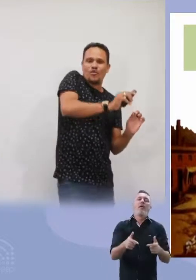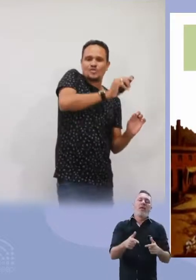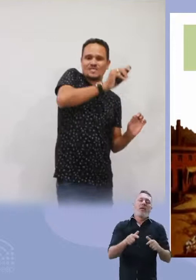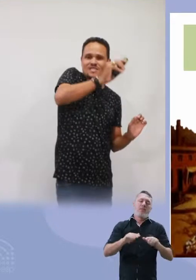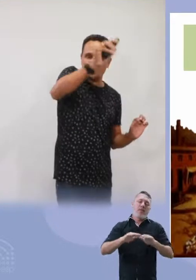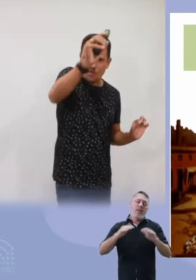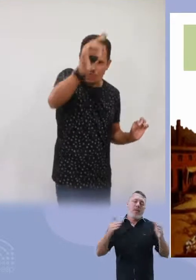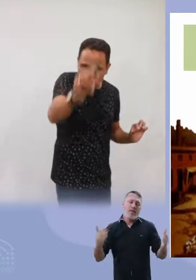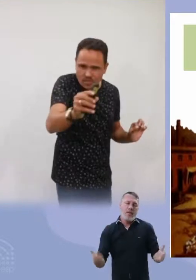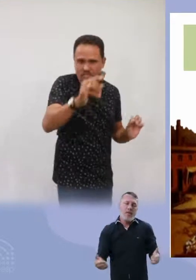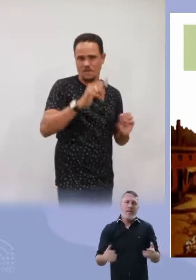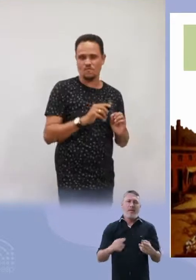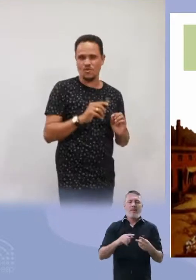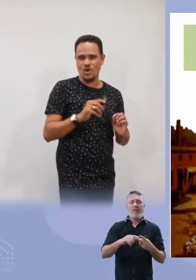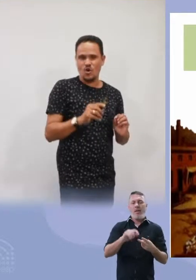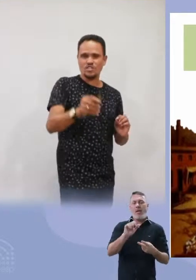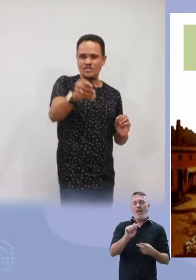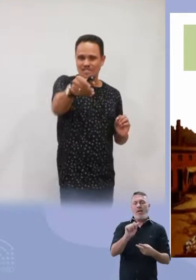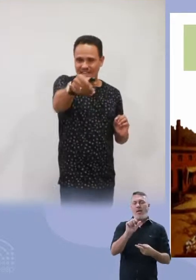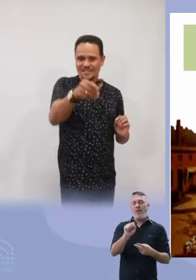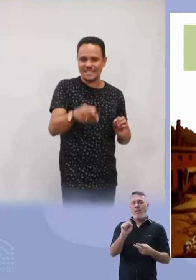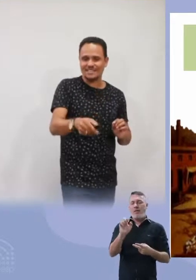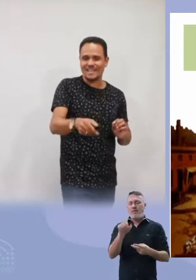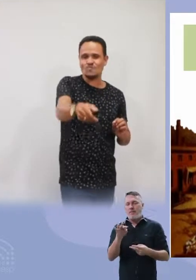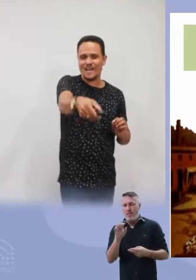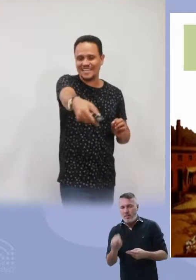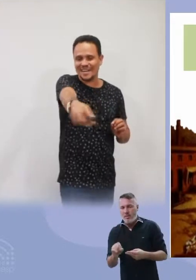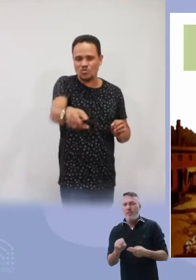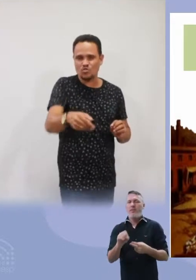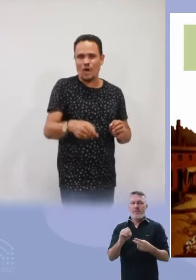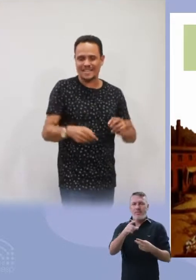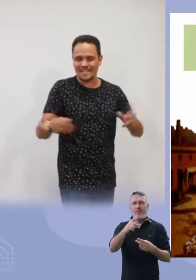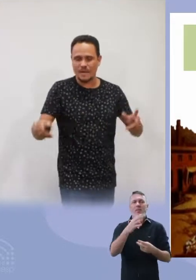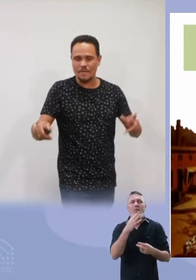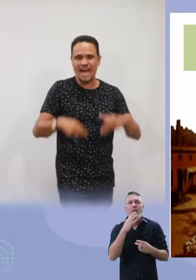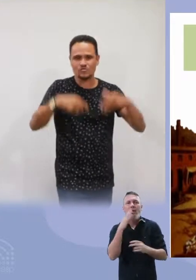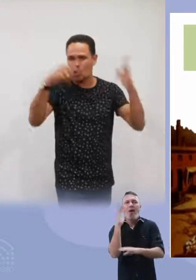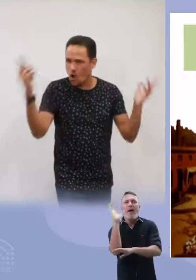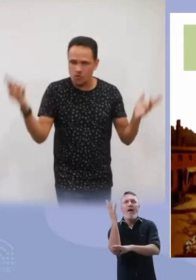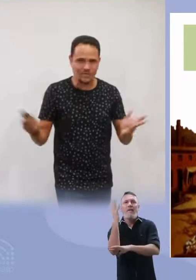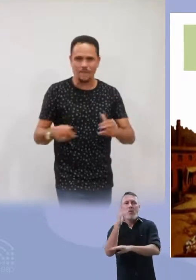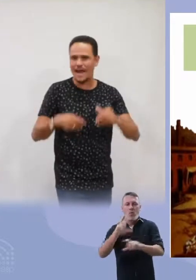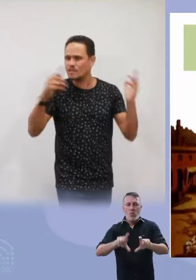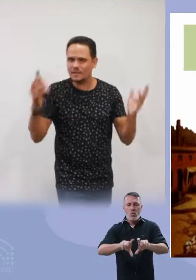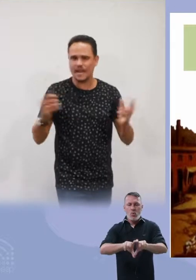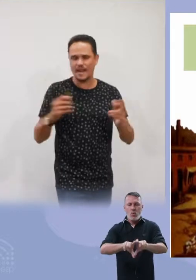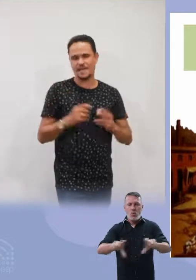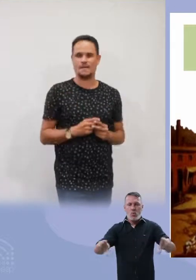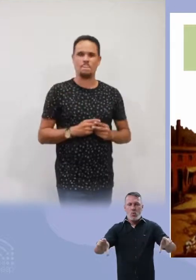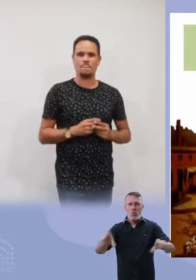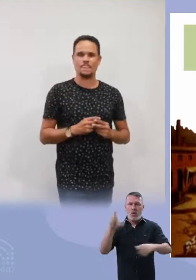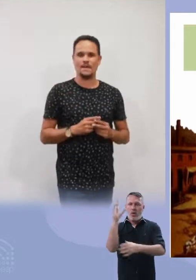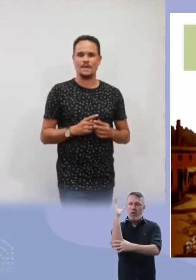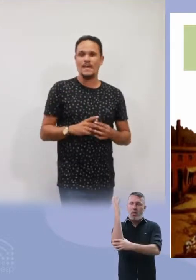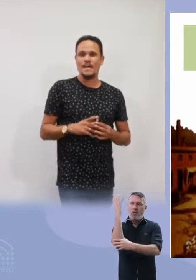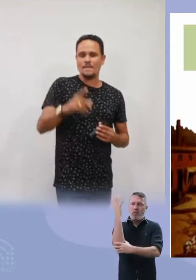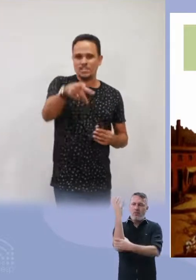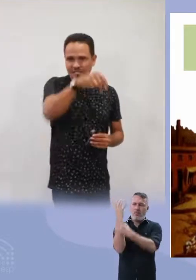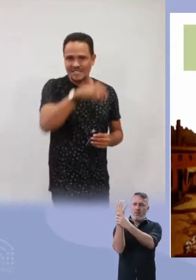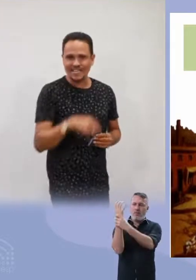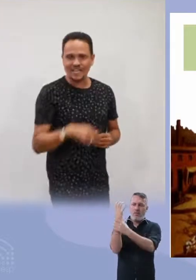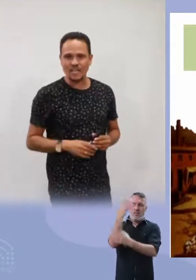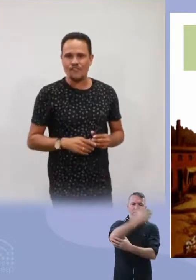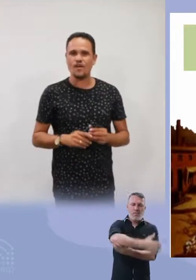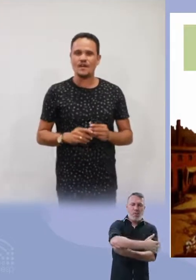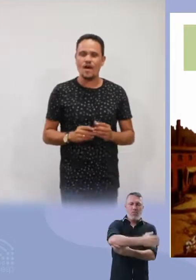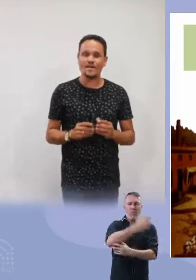a evolução da construção. Hoje você deve estar sentado numa cadeira acolchoada, que tem braço, ou não tem braço, não me interessa. Imagine